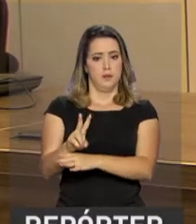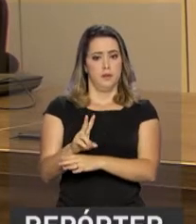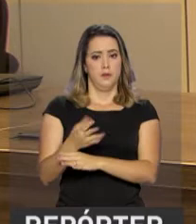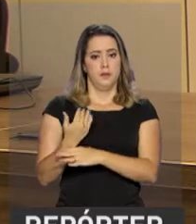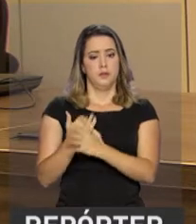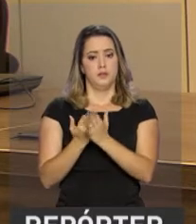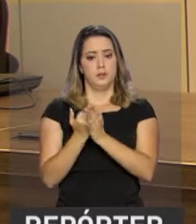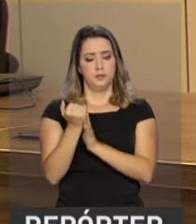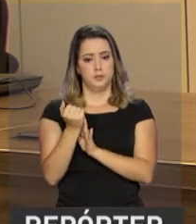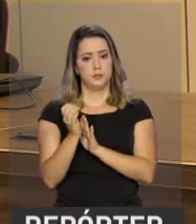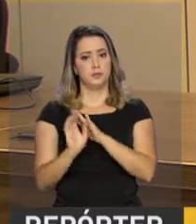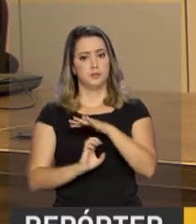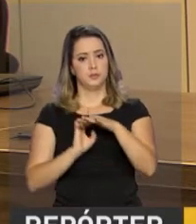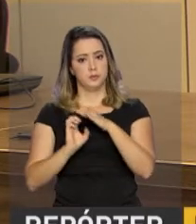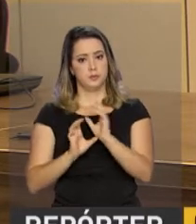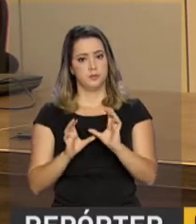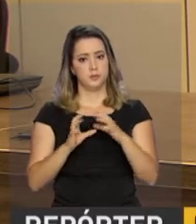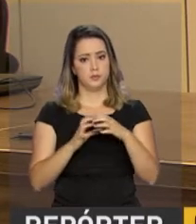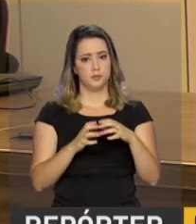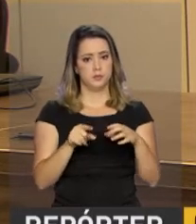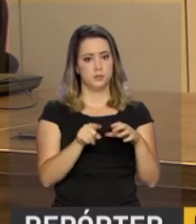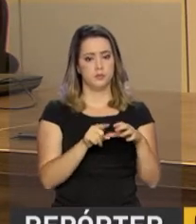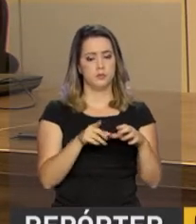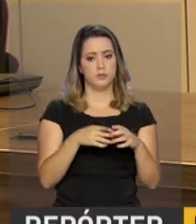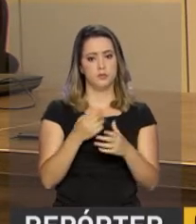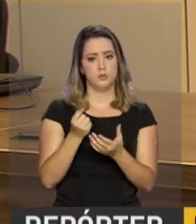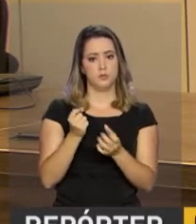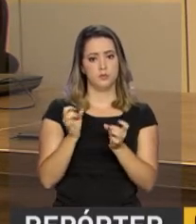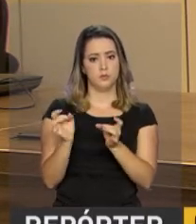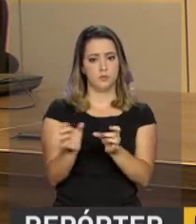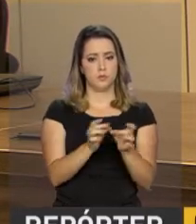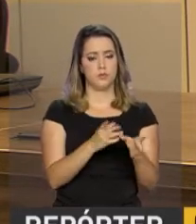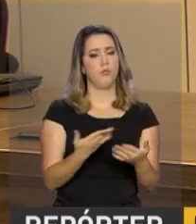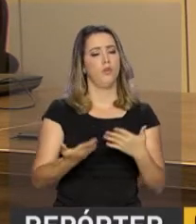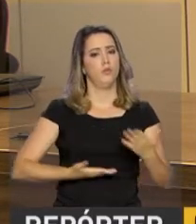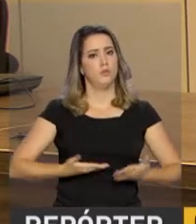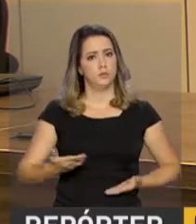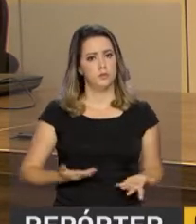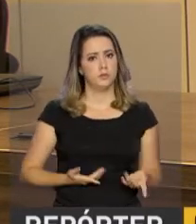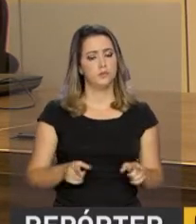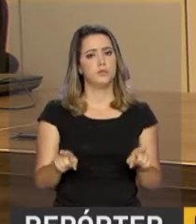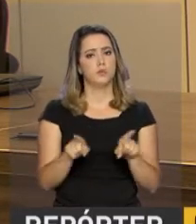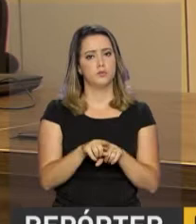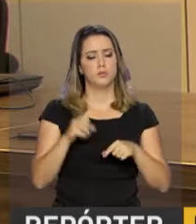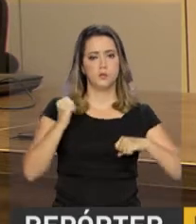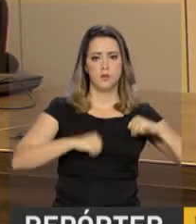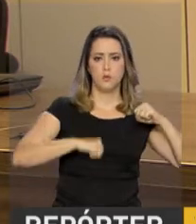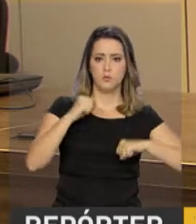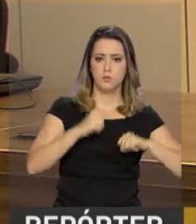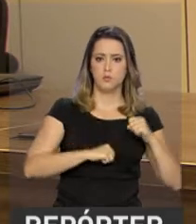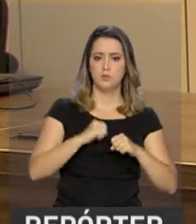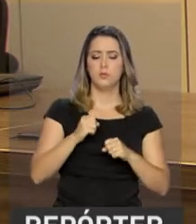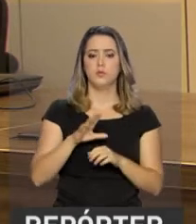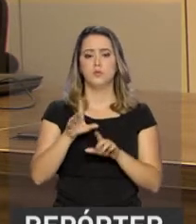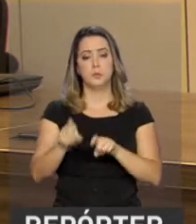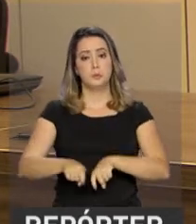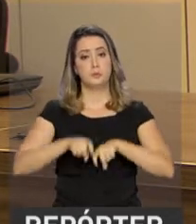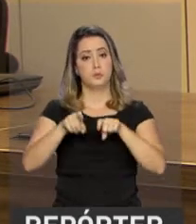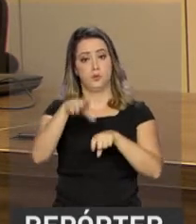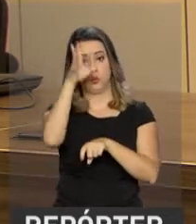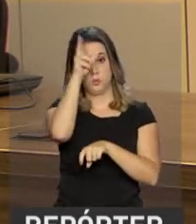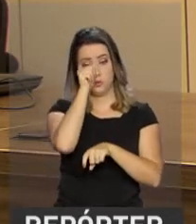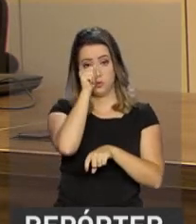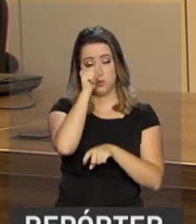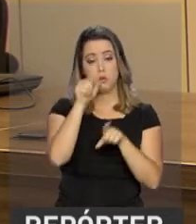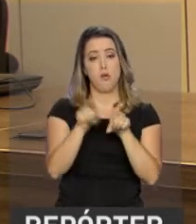empreendimentos voltados para o setor a área de comércio e serviço isso tanto indústria agroindústria né o